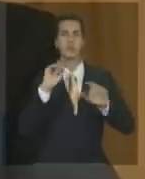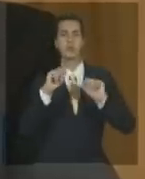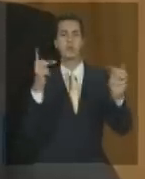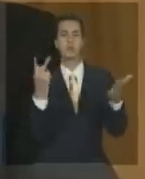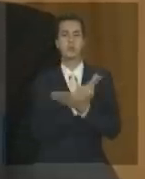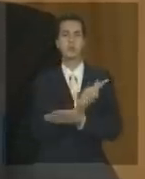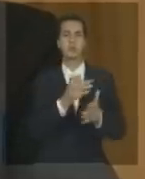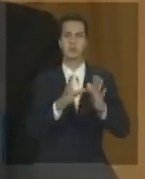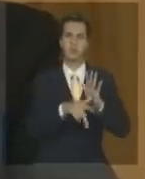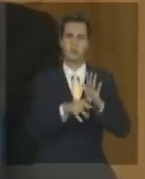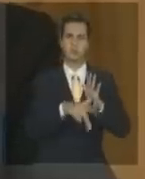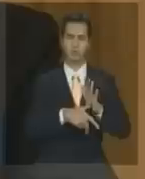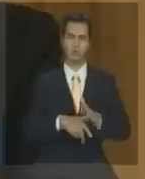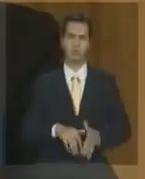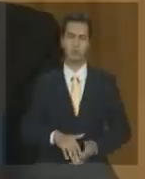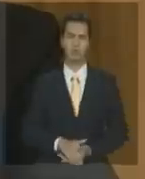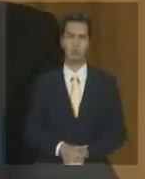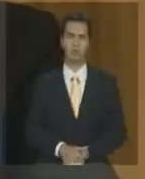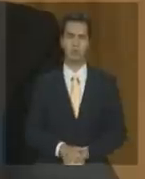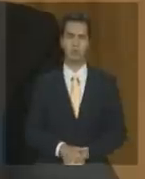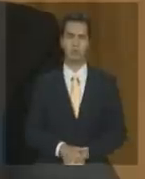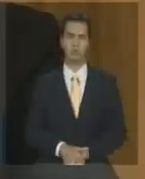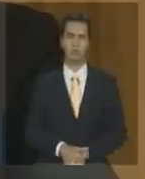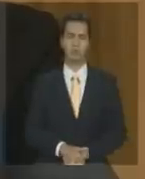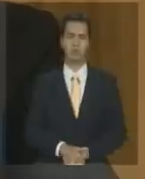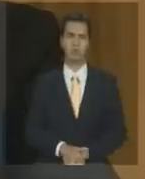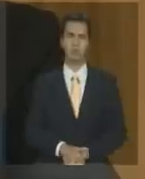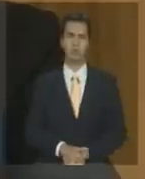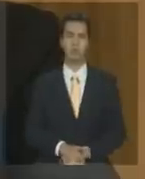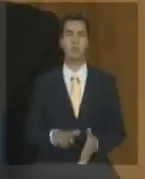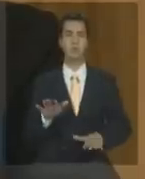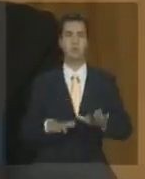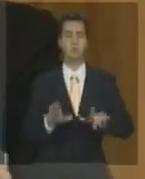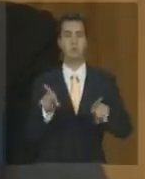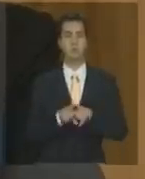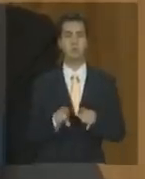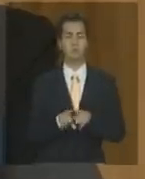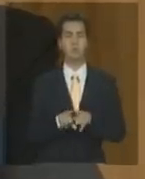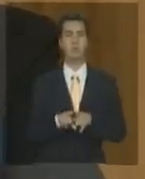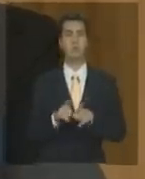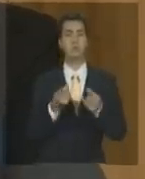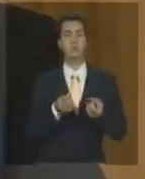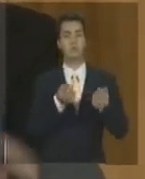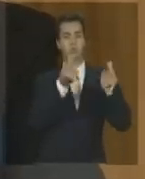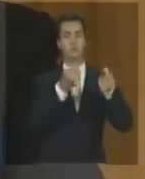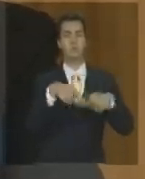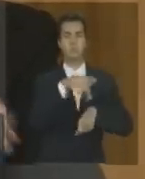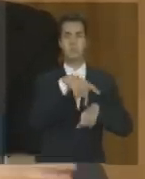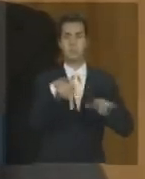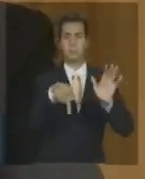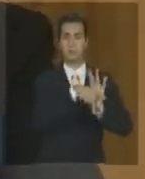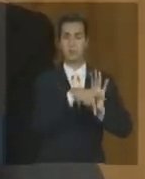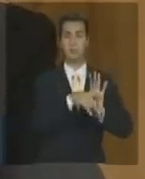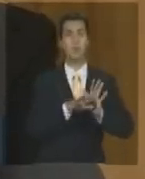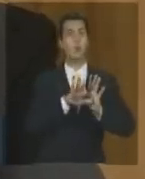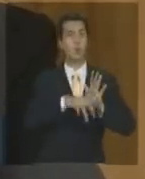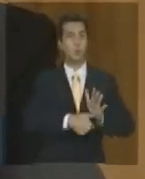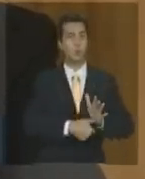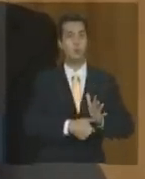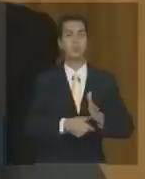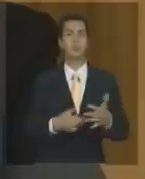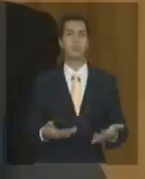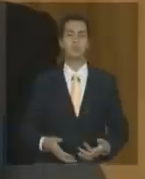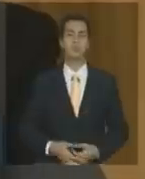corrupção e que, às vezes, existem casos de roubo do dinheiro do povo, do país. Então, casos, lógico, isso vai ser o